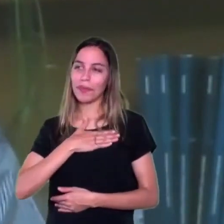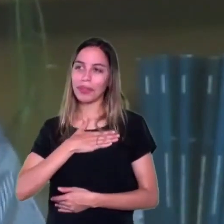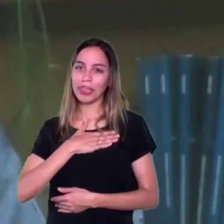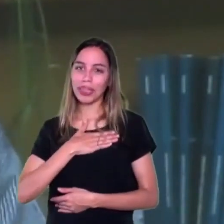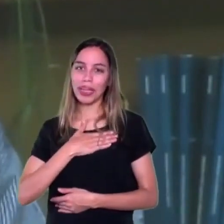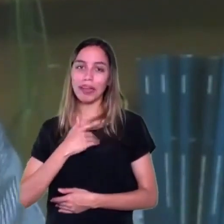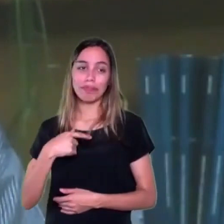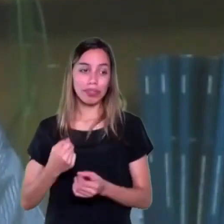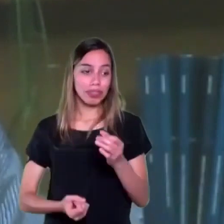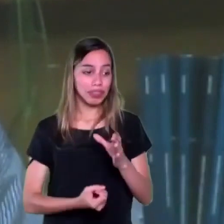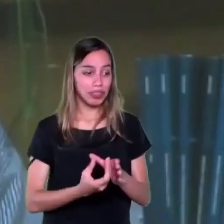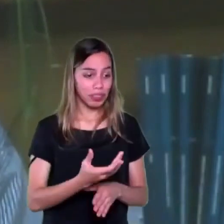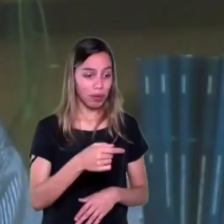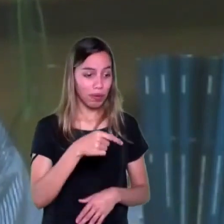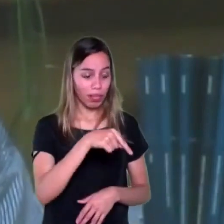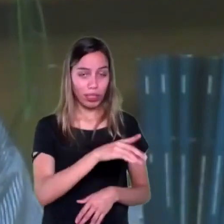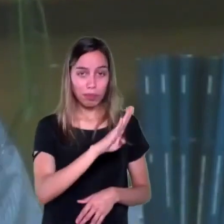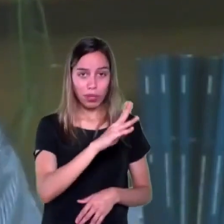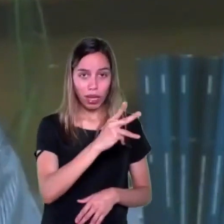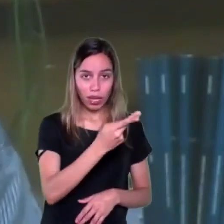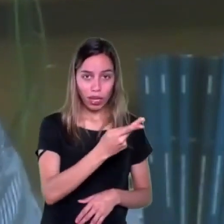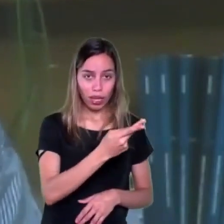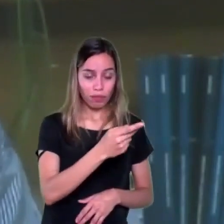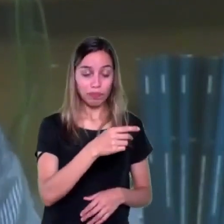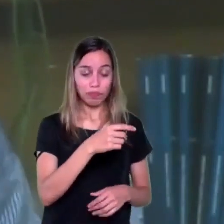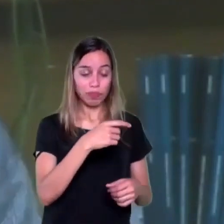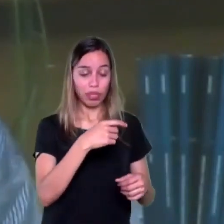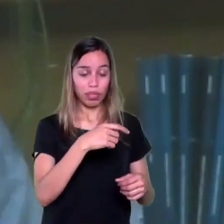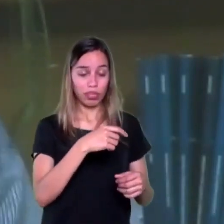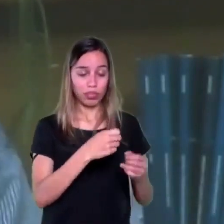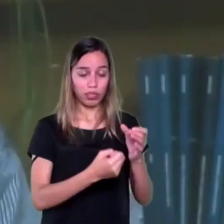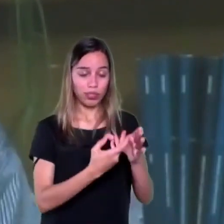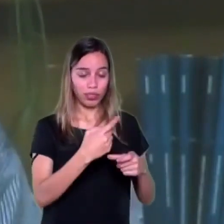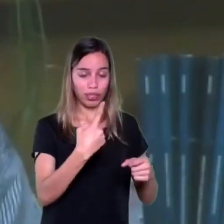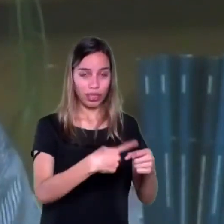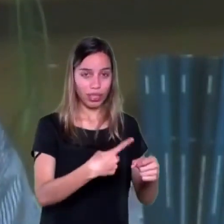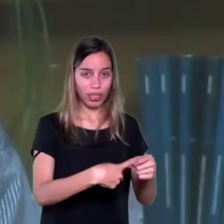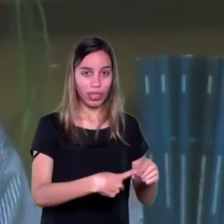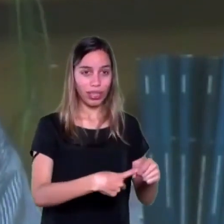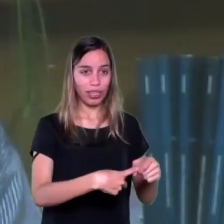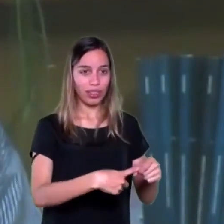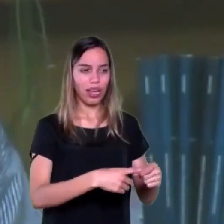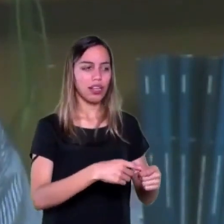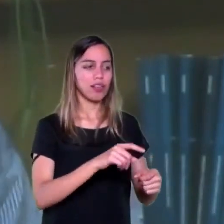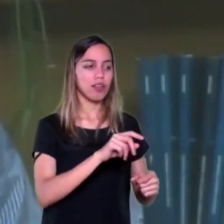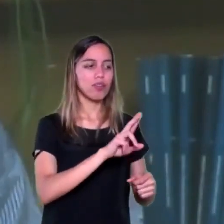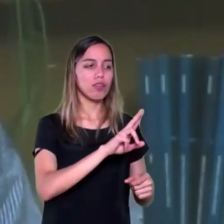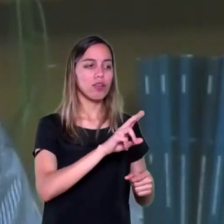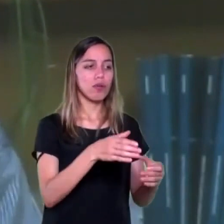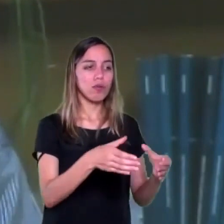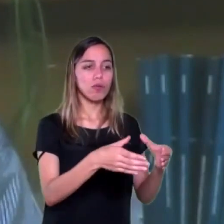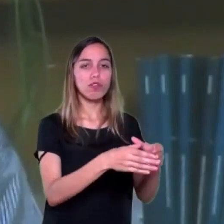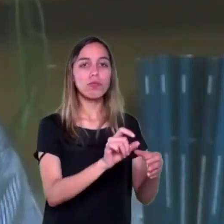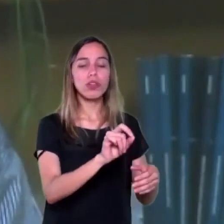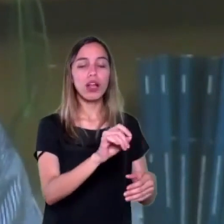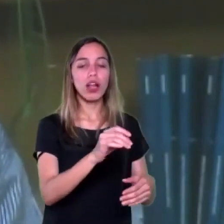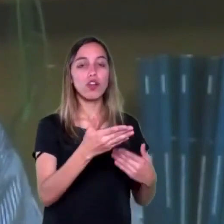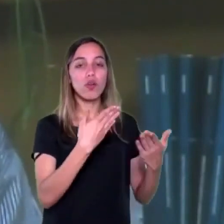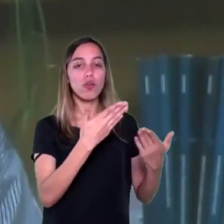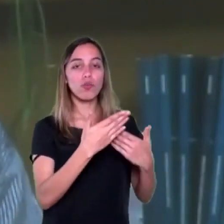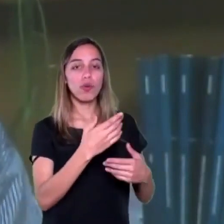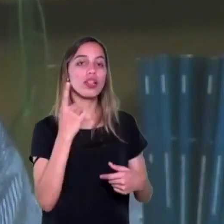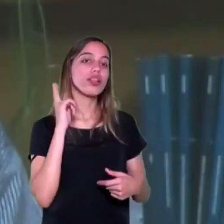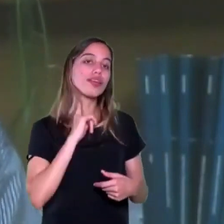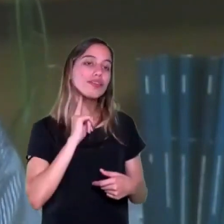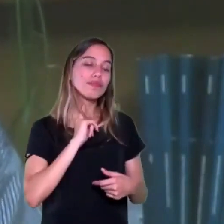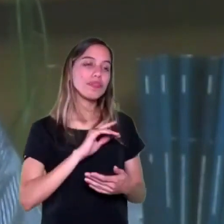chamava Conversa Mineira, e que nós tivemos a oportunidade de trazer em Itaúna alguns escritores para esse bate-papo com o público,